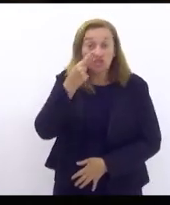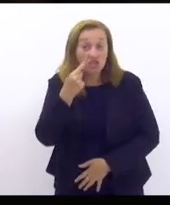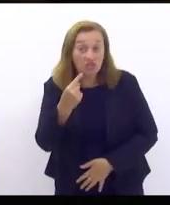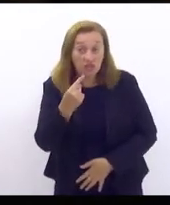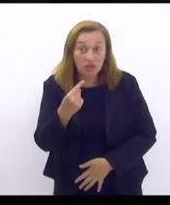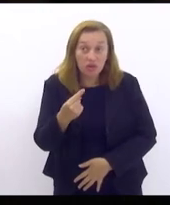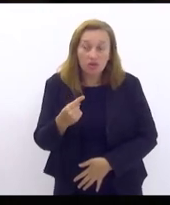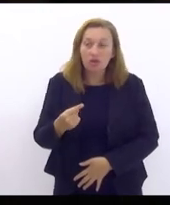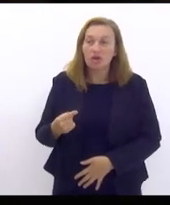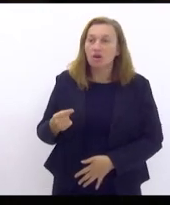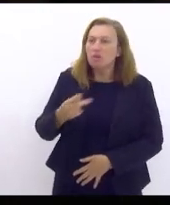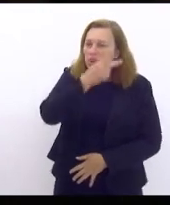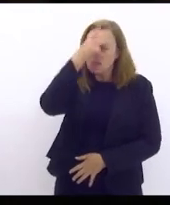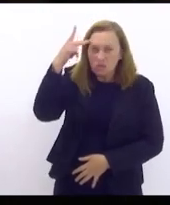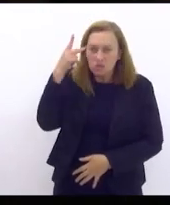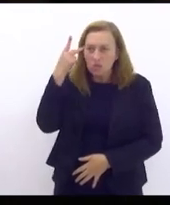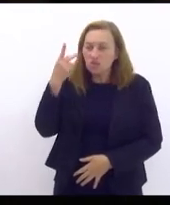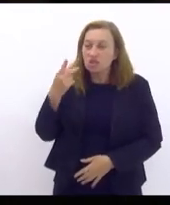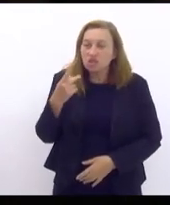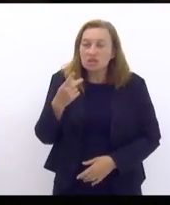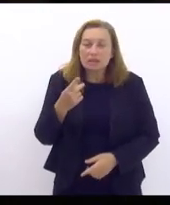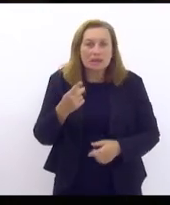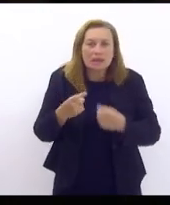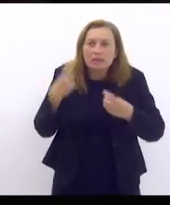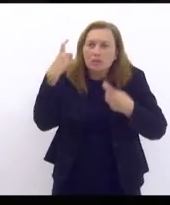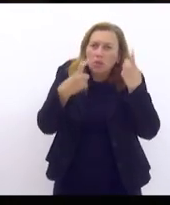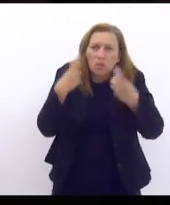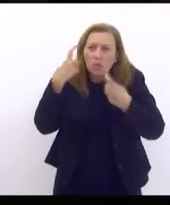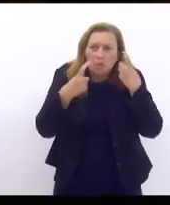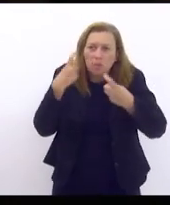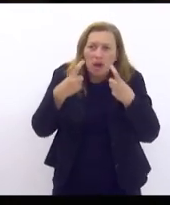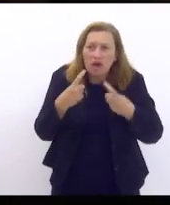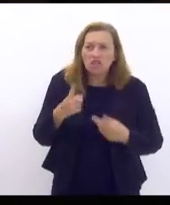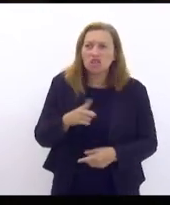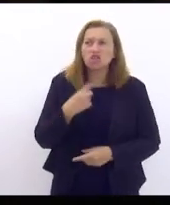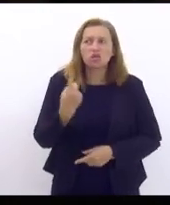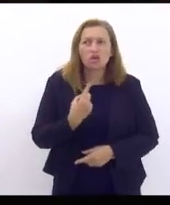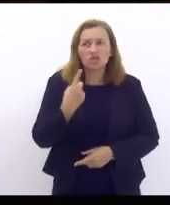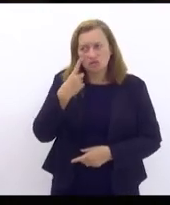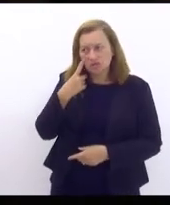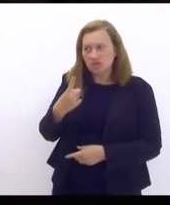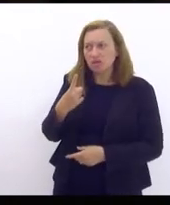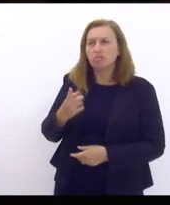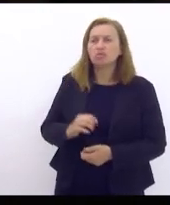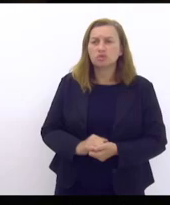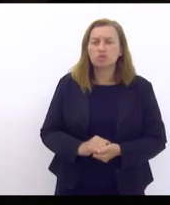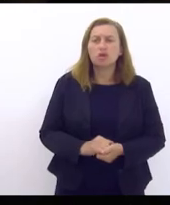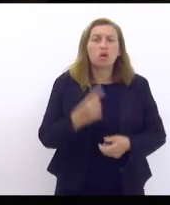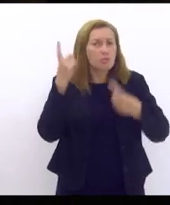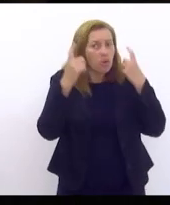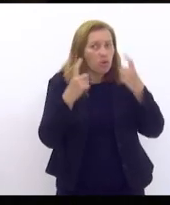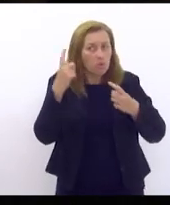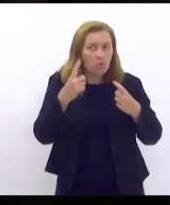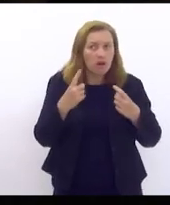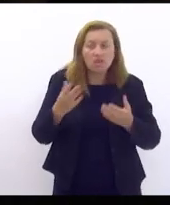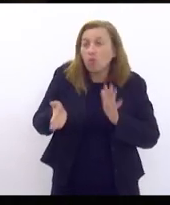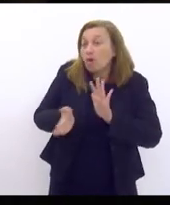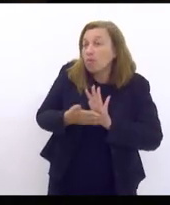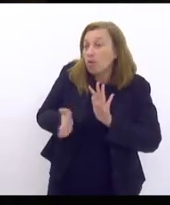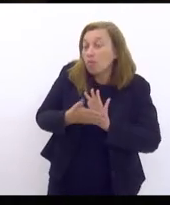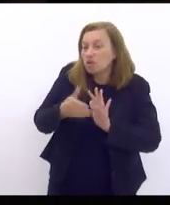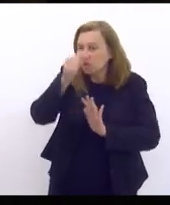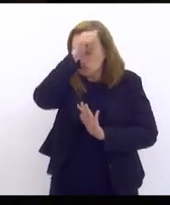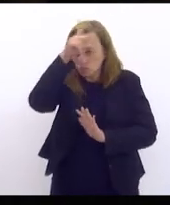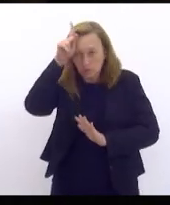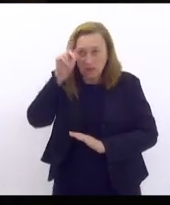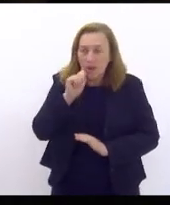feirantes desesperados, e nós atendemos alguns dos feirantes desesperados com a proposta do Eduardo